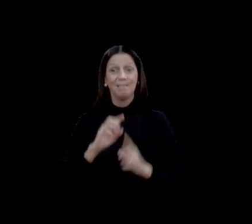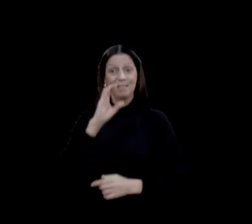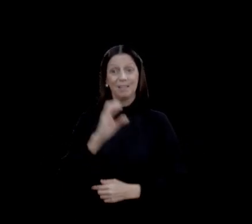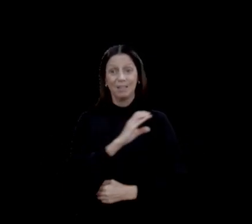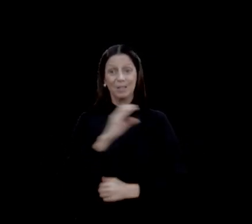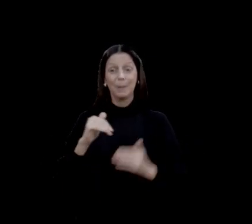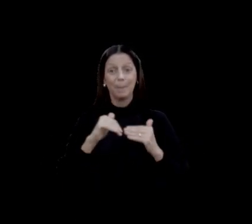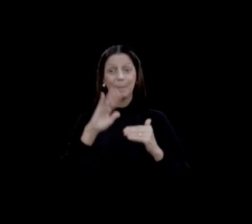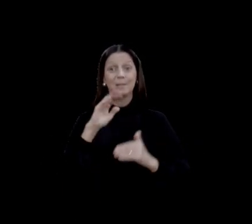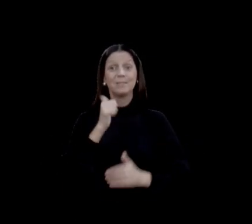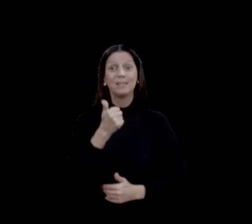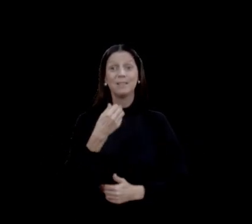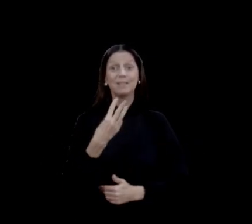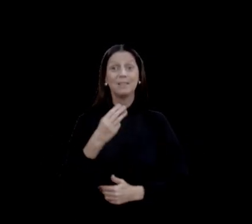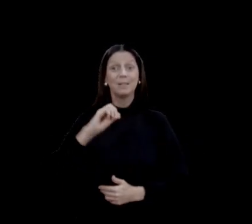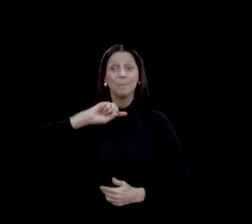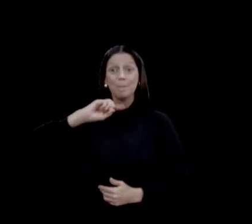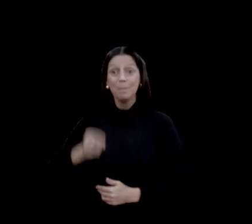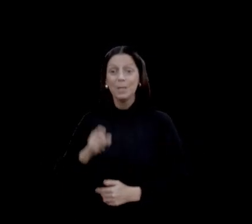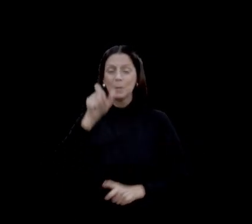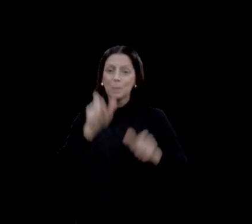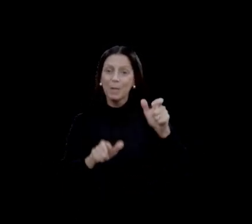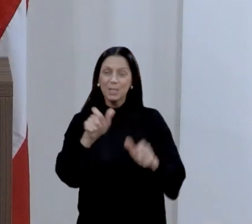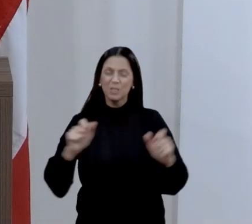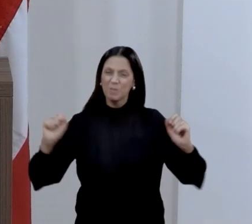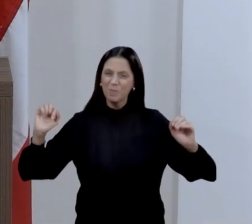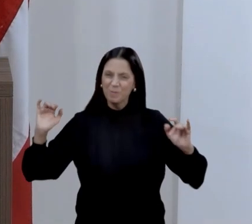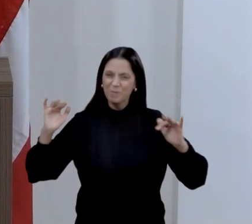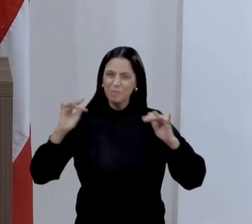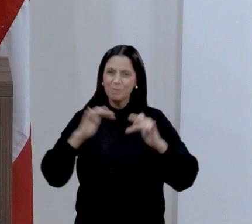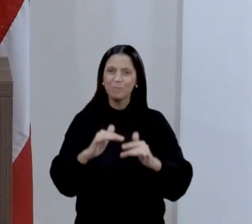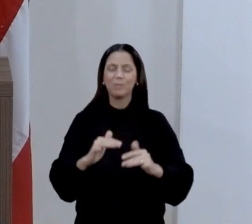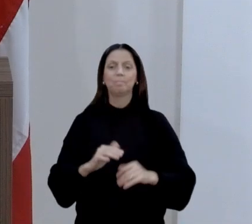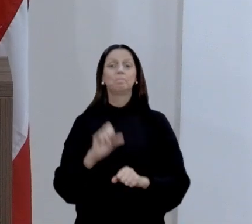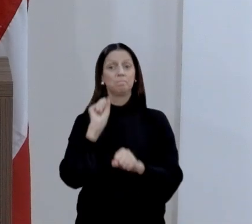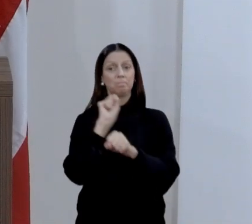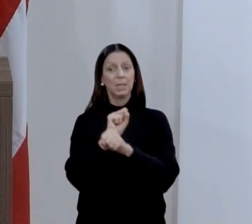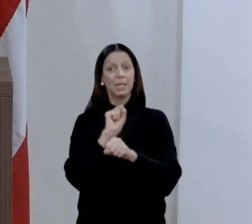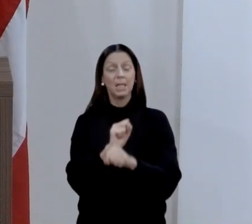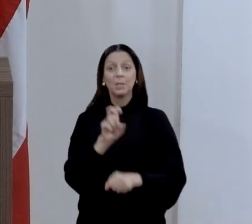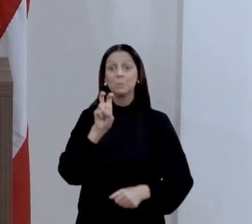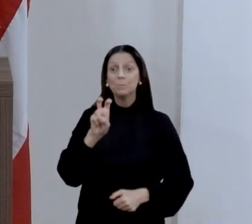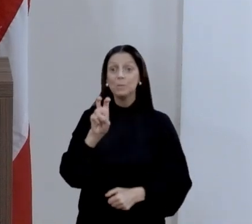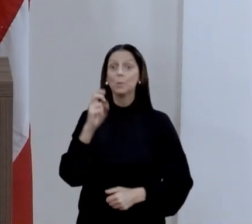de 130 mil pessoas, mesmo esperando 5 horas